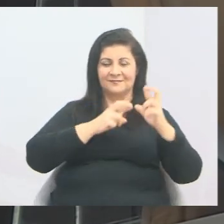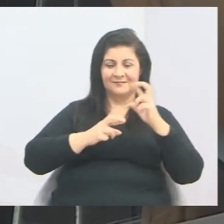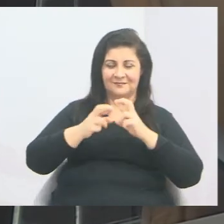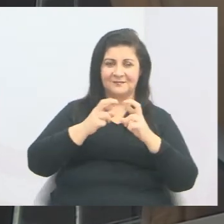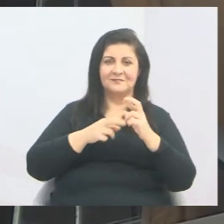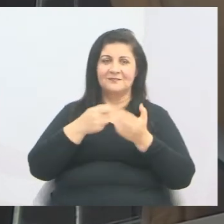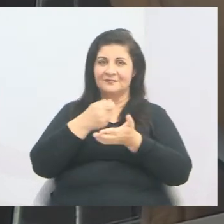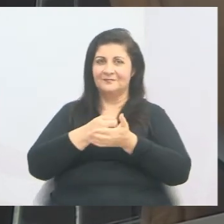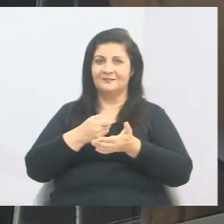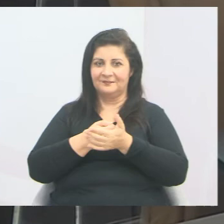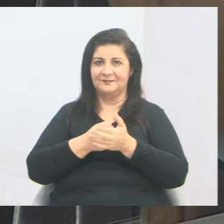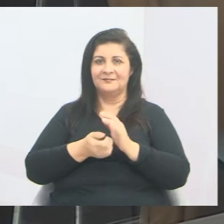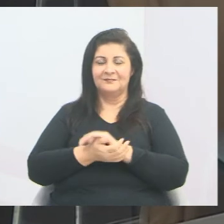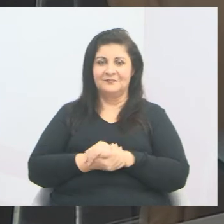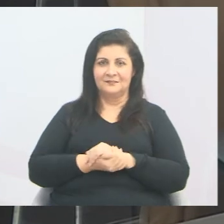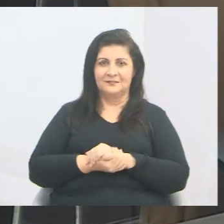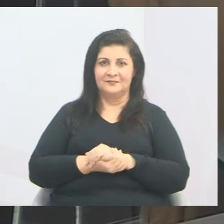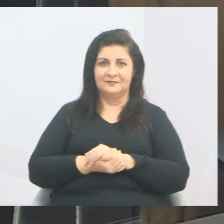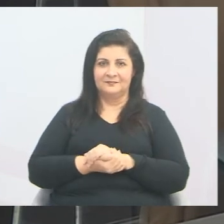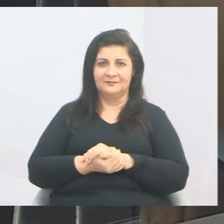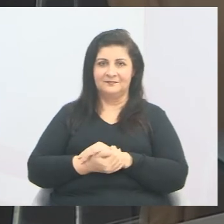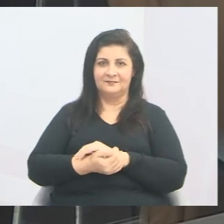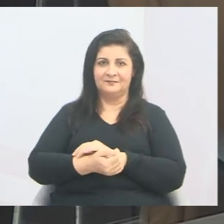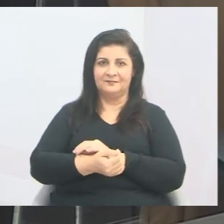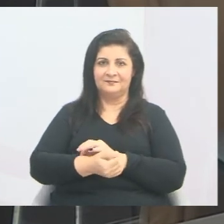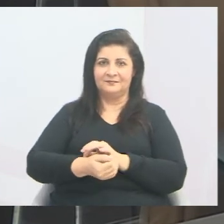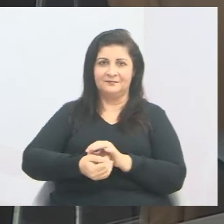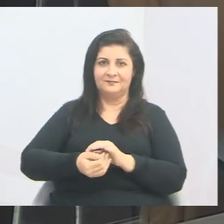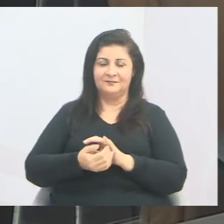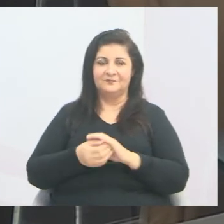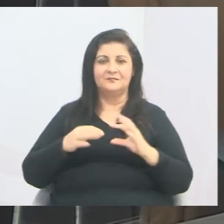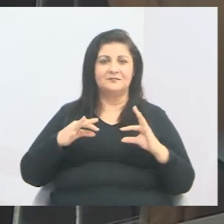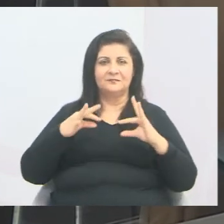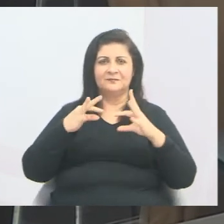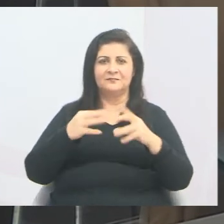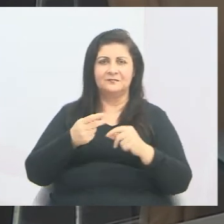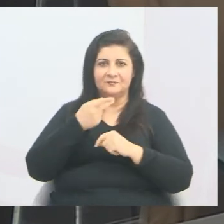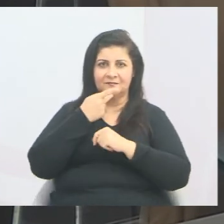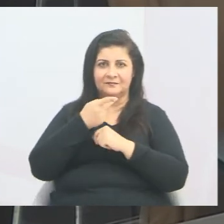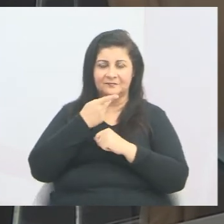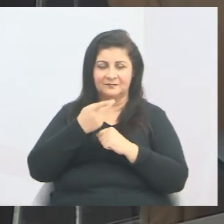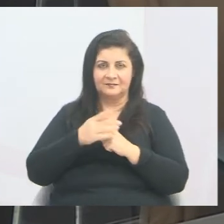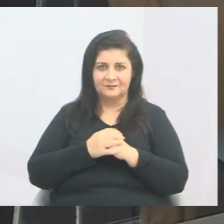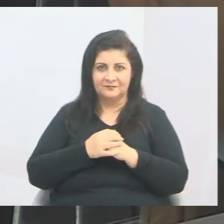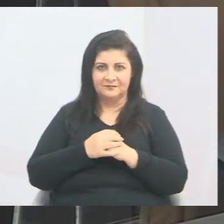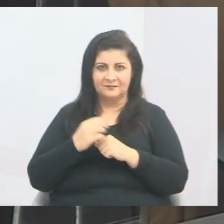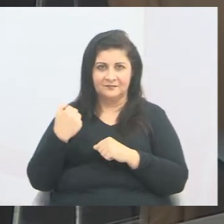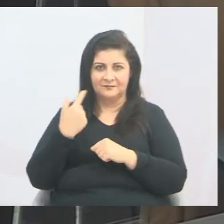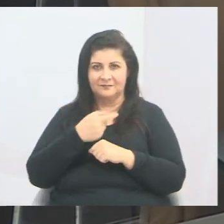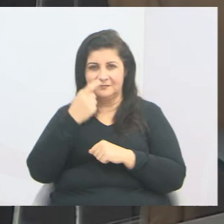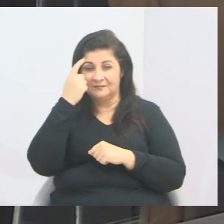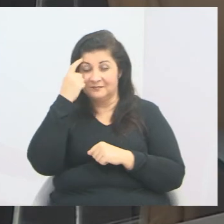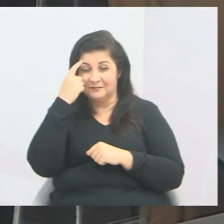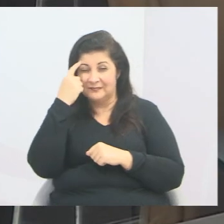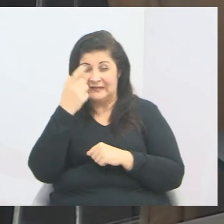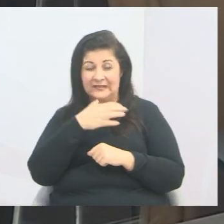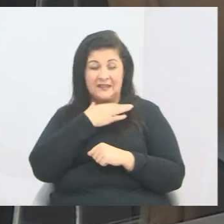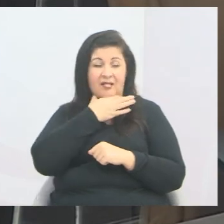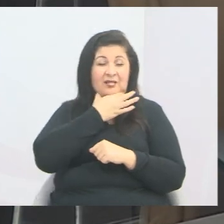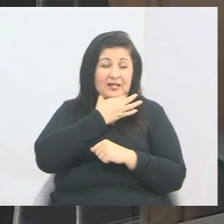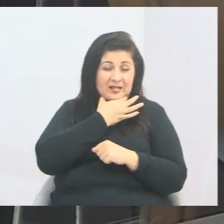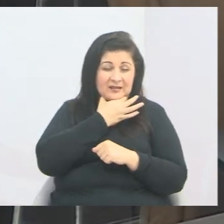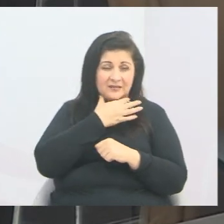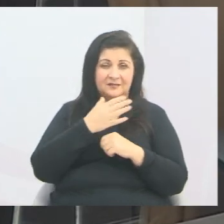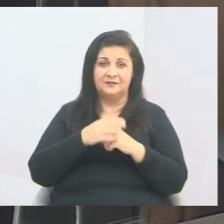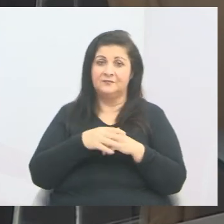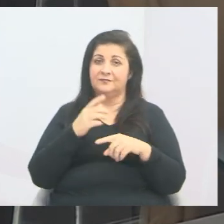e cobrando para que tudo aquilo que vem sido falado, quando a gente pensa em colapso, e a preocupação,